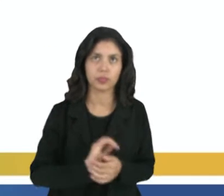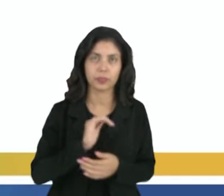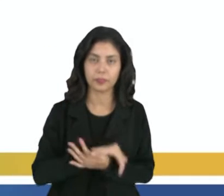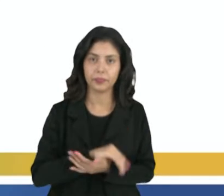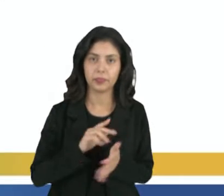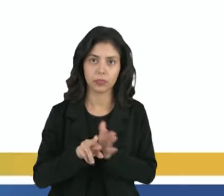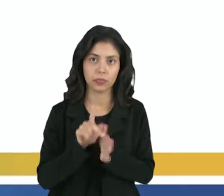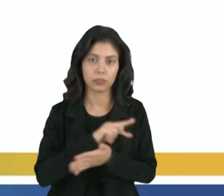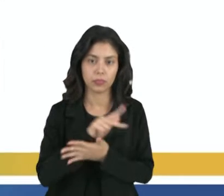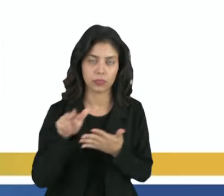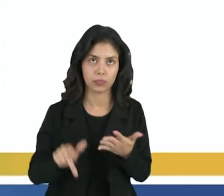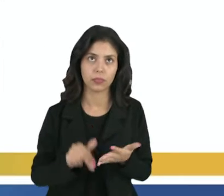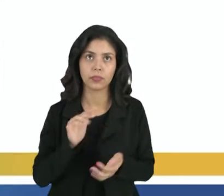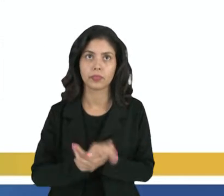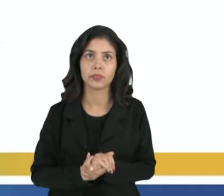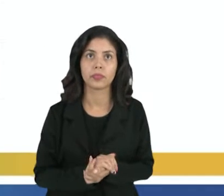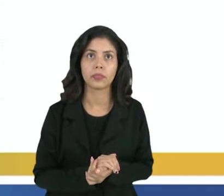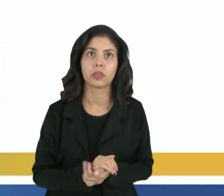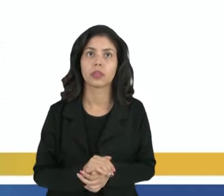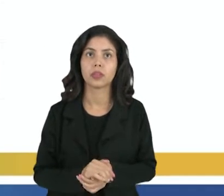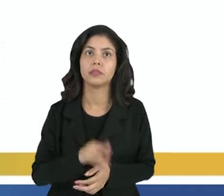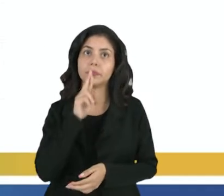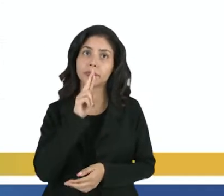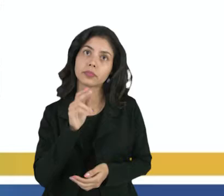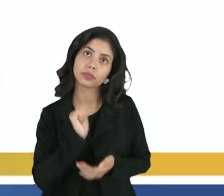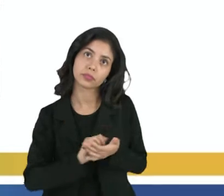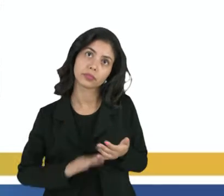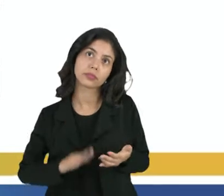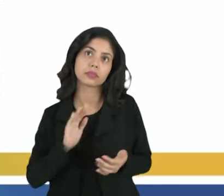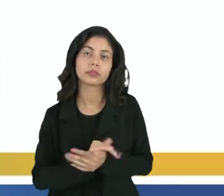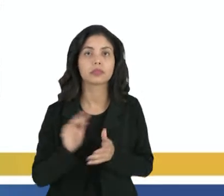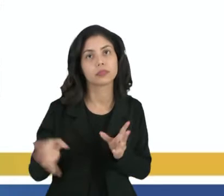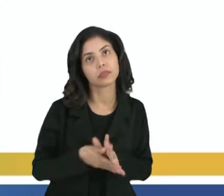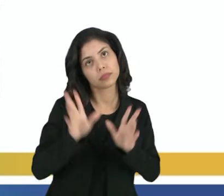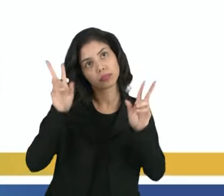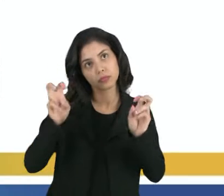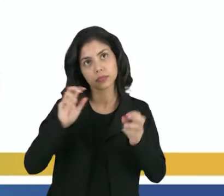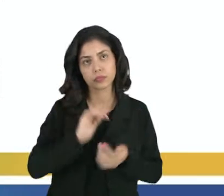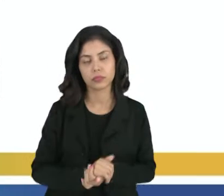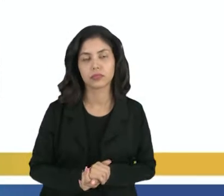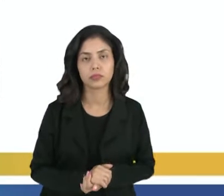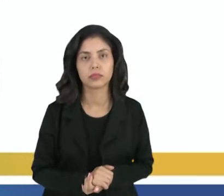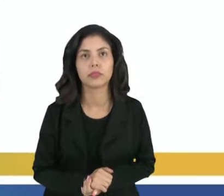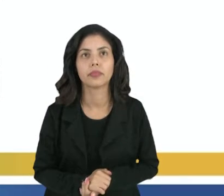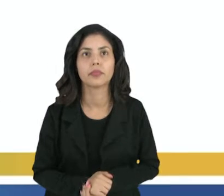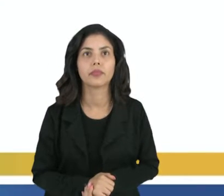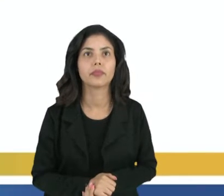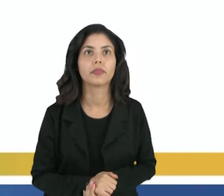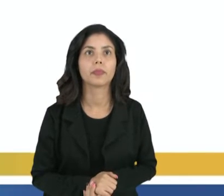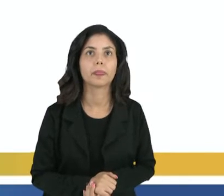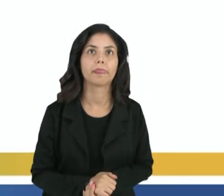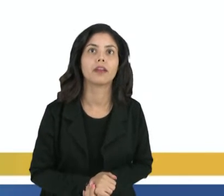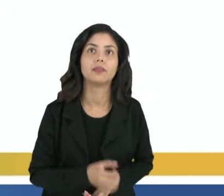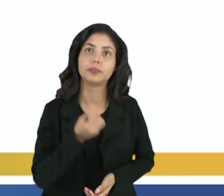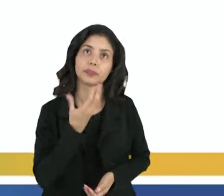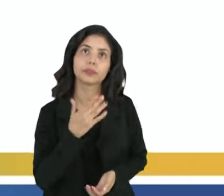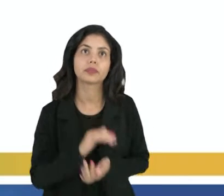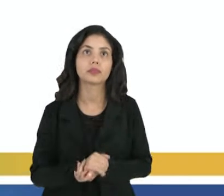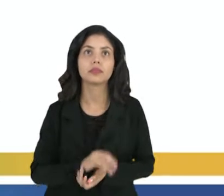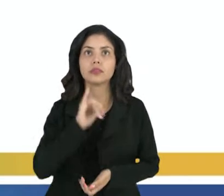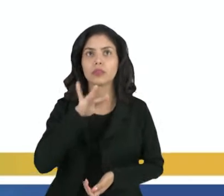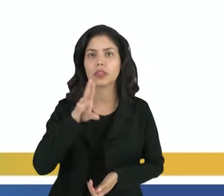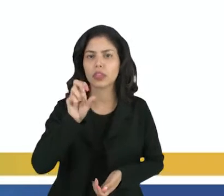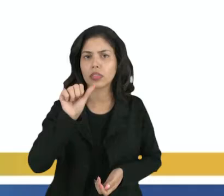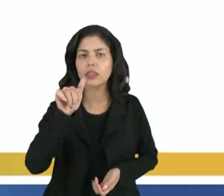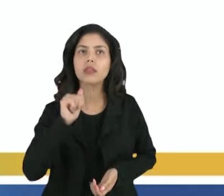preservação de sua biodiversidade. E nós vamos resolver algumas atividades relacionadas ao assunto de hoje, ok? Bom, o que